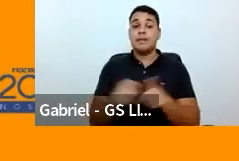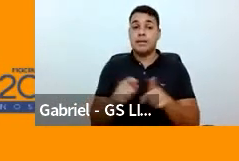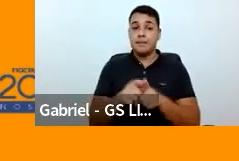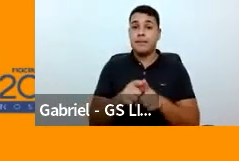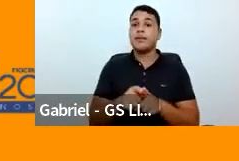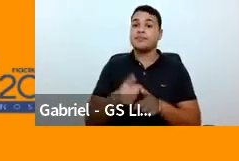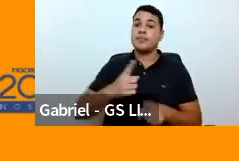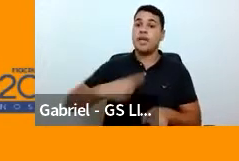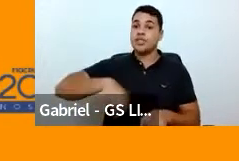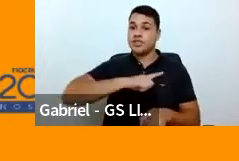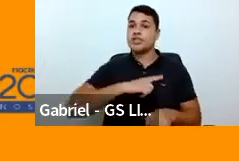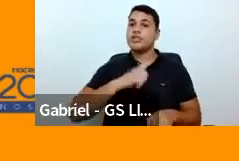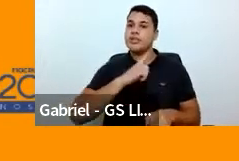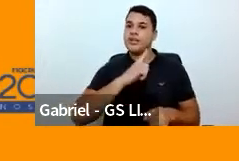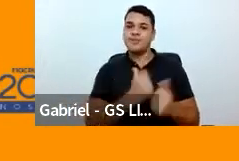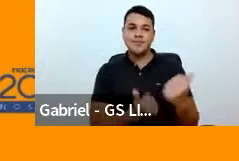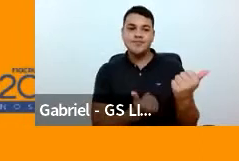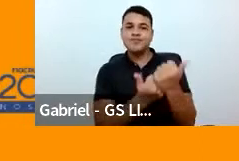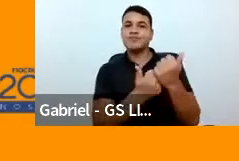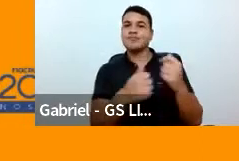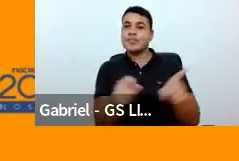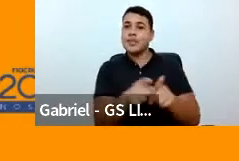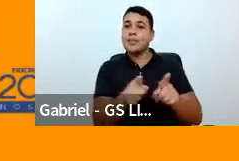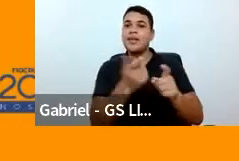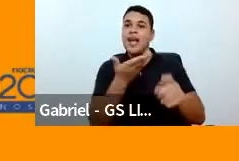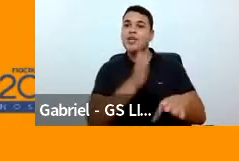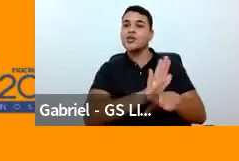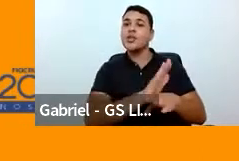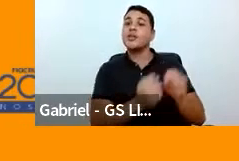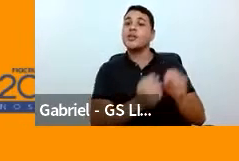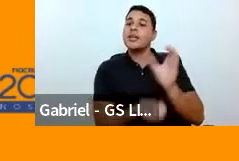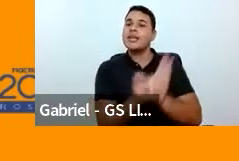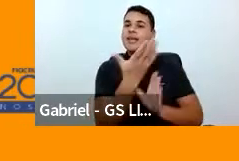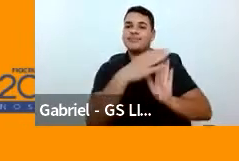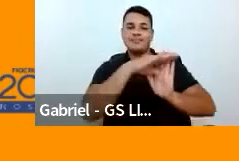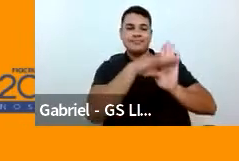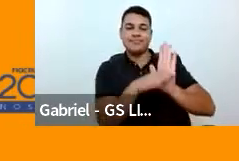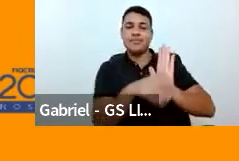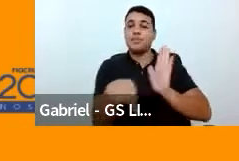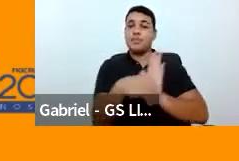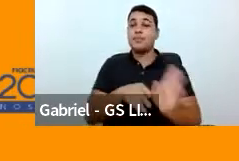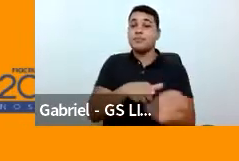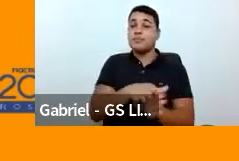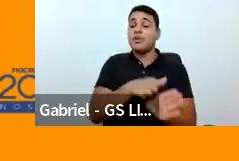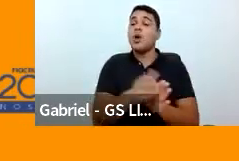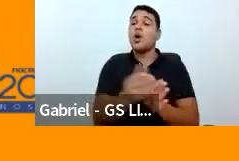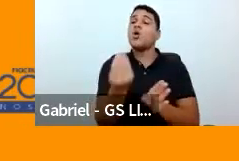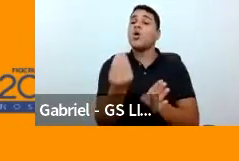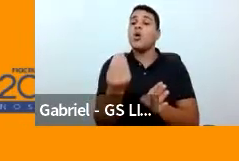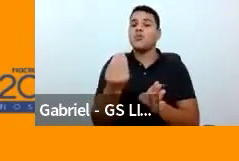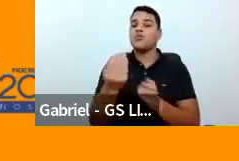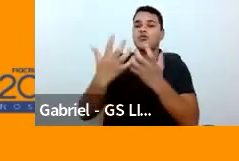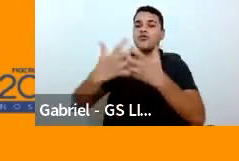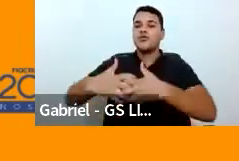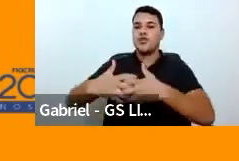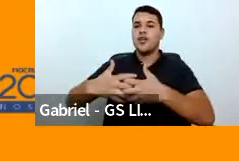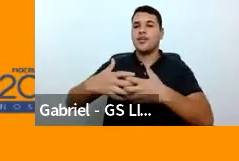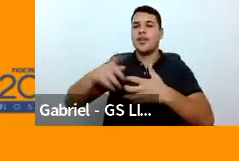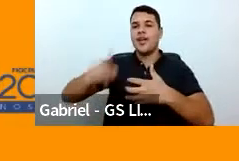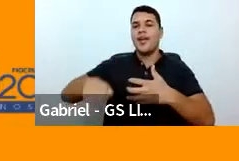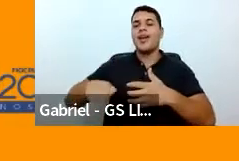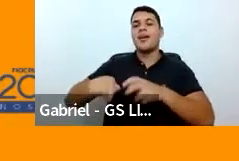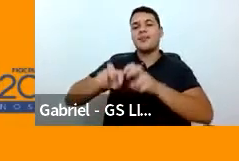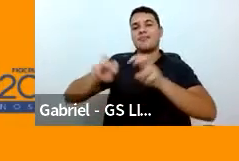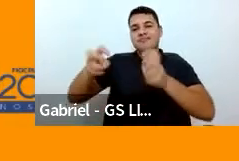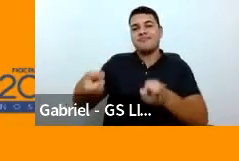para a formação e para a criação, né, sistematização de orientações sobre como funcionam as bancas de heteroidentificação.